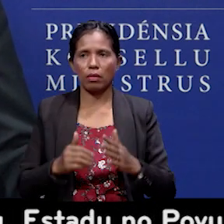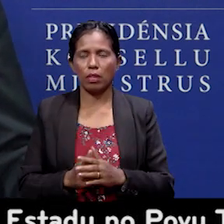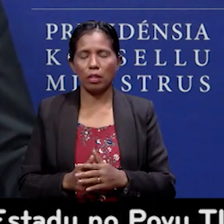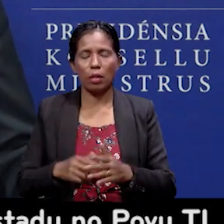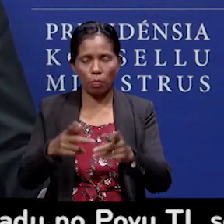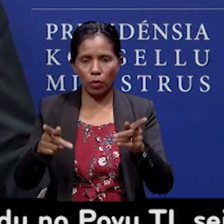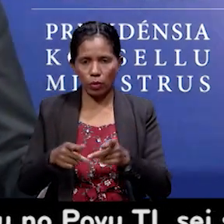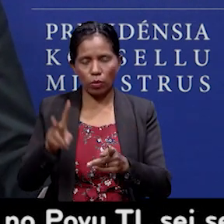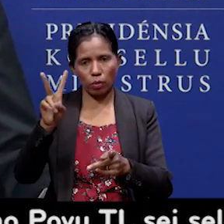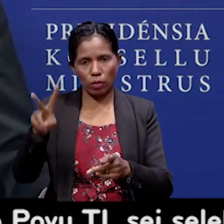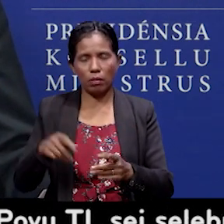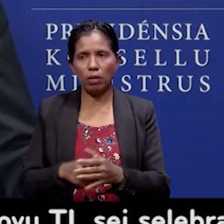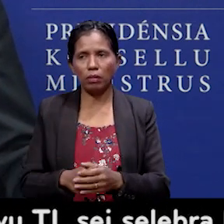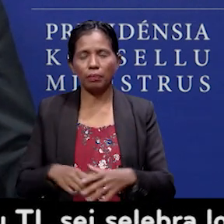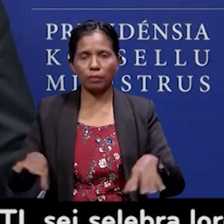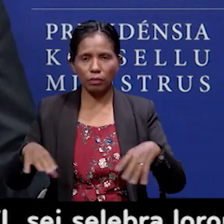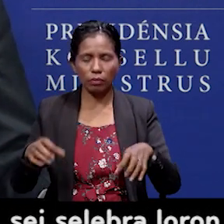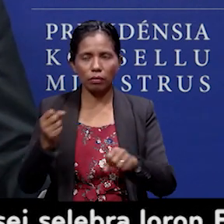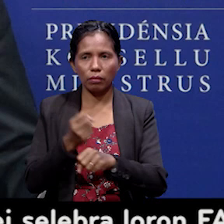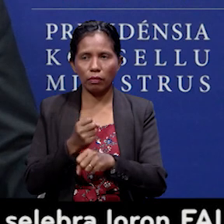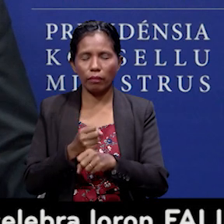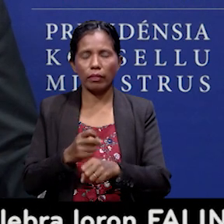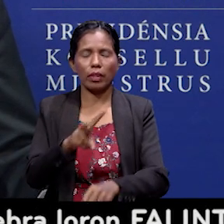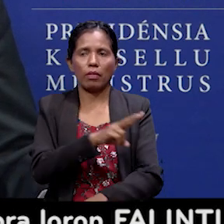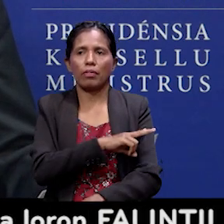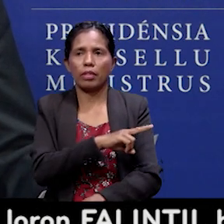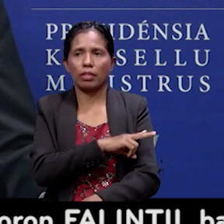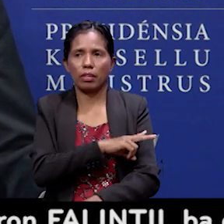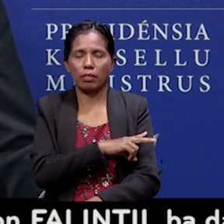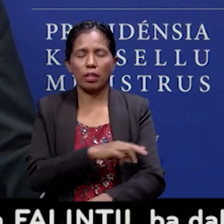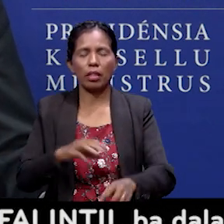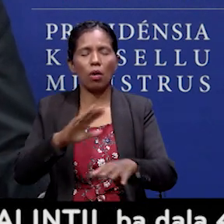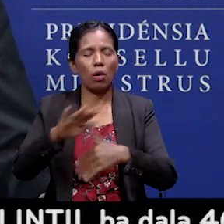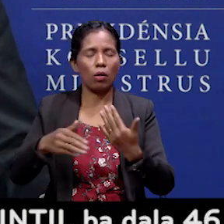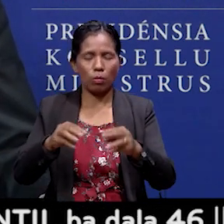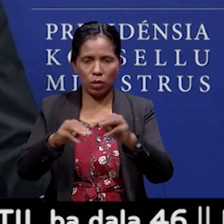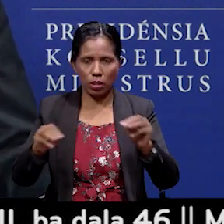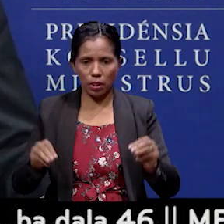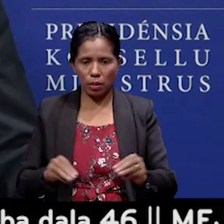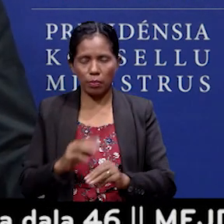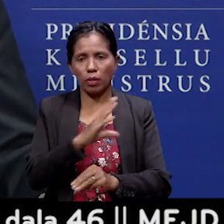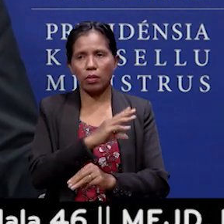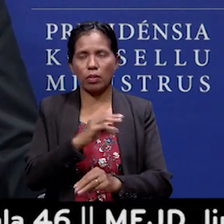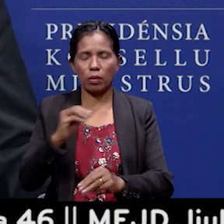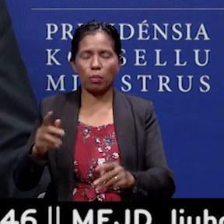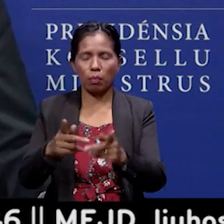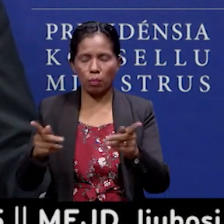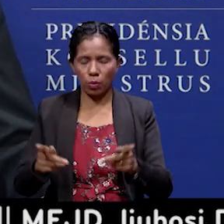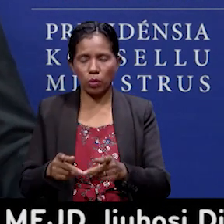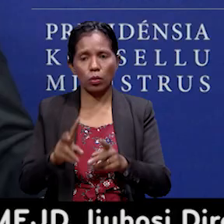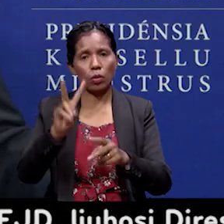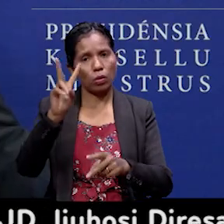Ruané, esforço ba vacinação a nível município, no Mos iha posto Rua